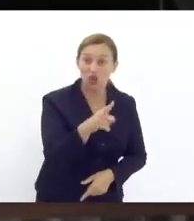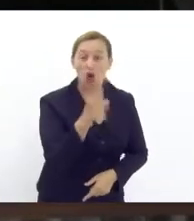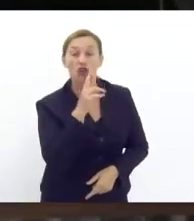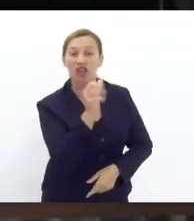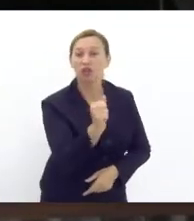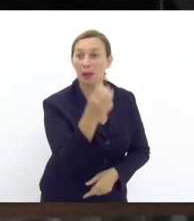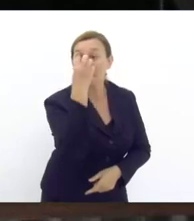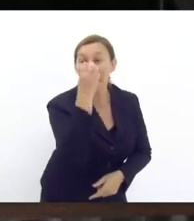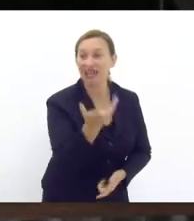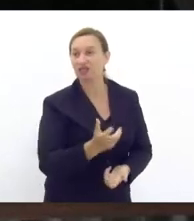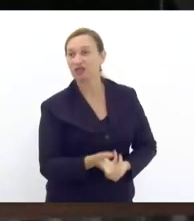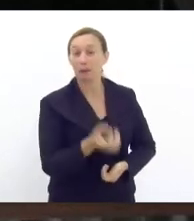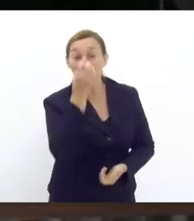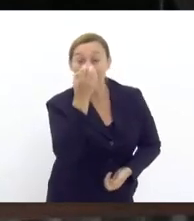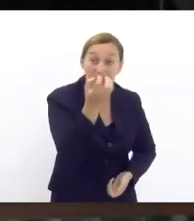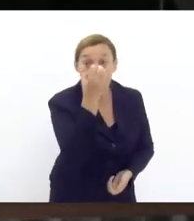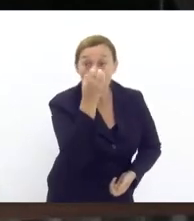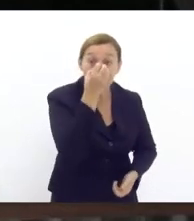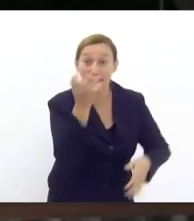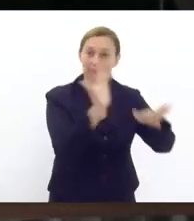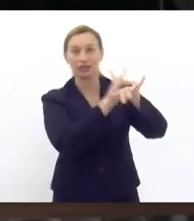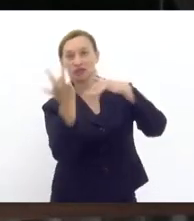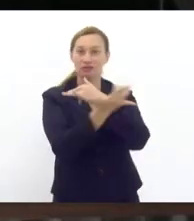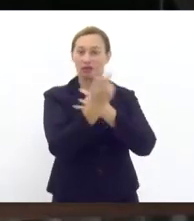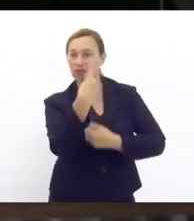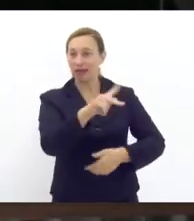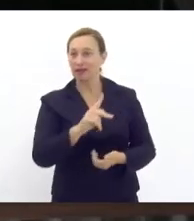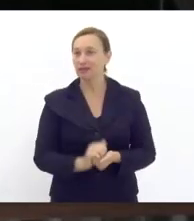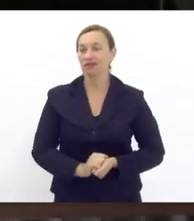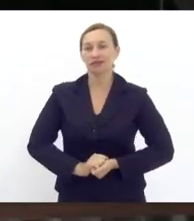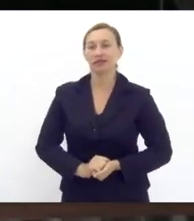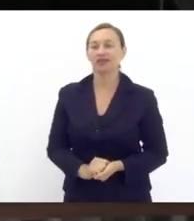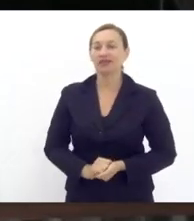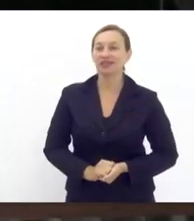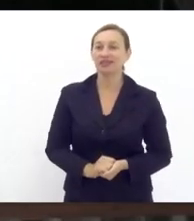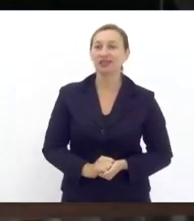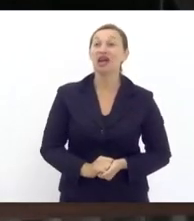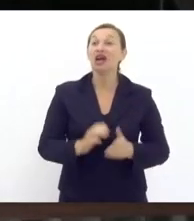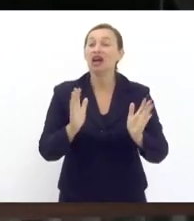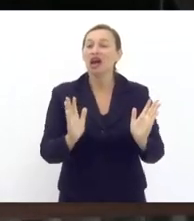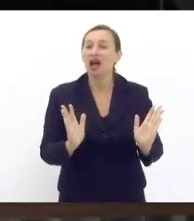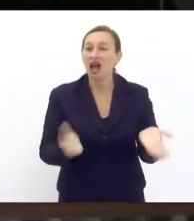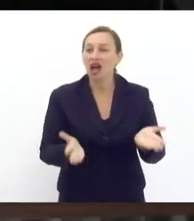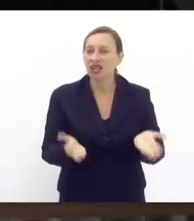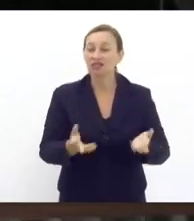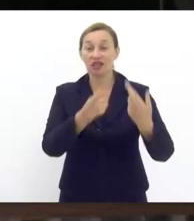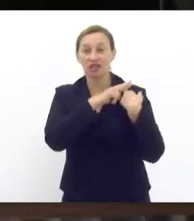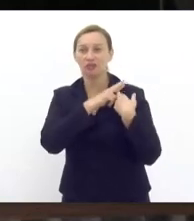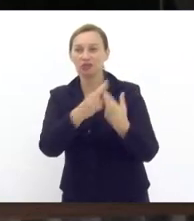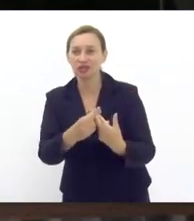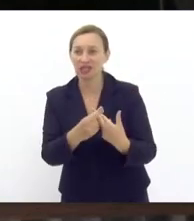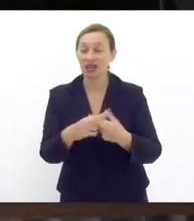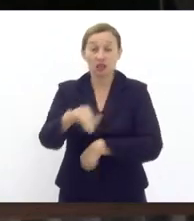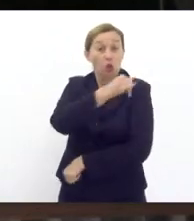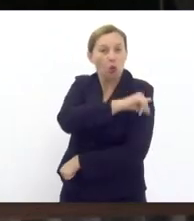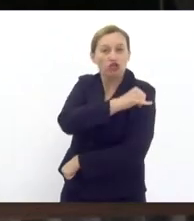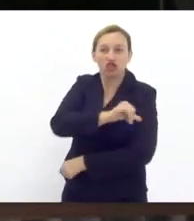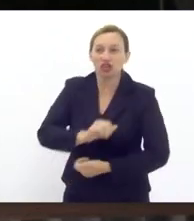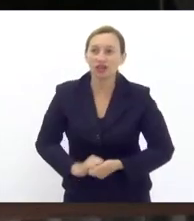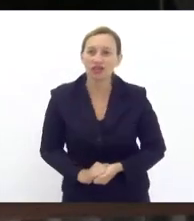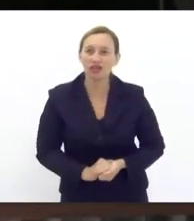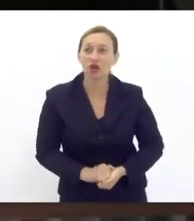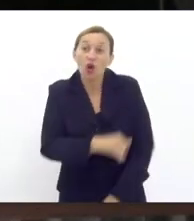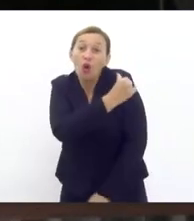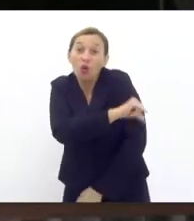é um palhaço para falecer na rede social dele. Sabe por quê? Porque aqui nós temos uma responsabilidade com o Rio de Janeiro. O